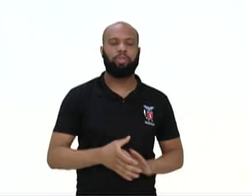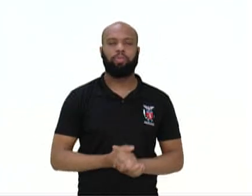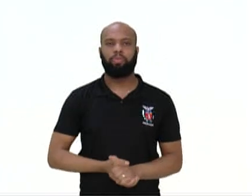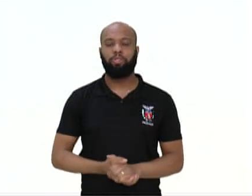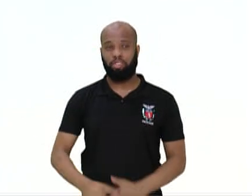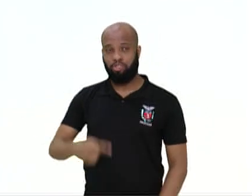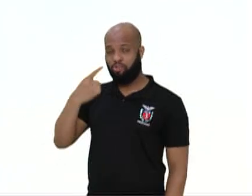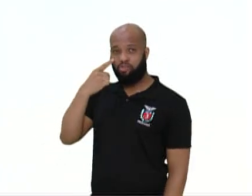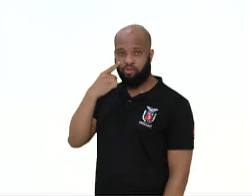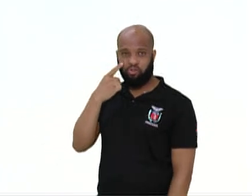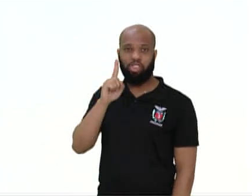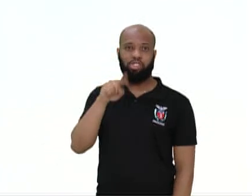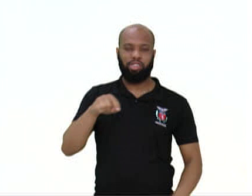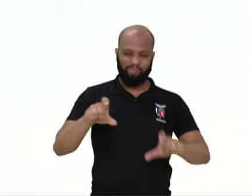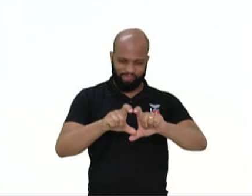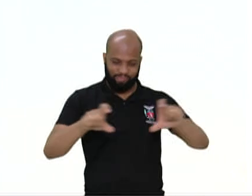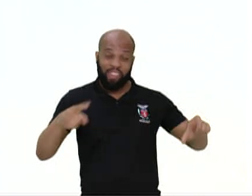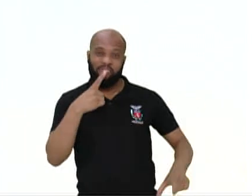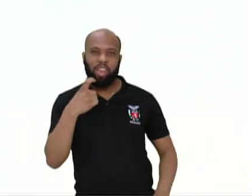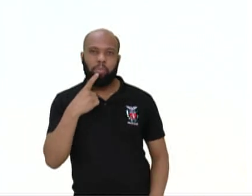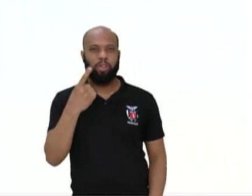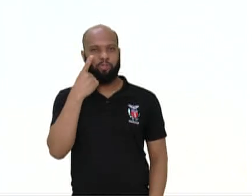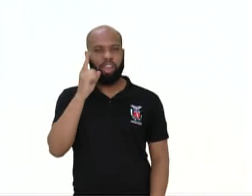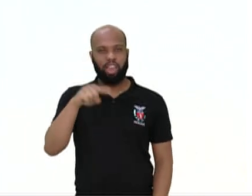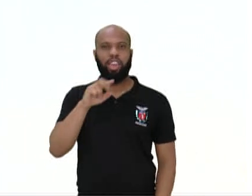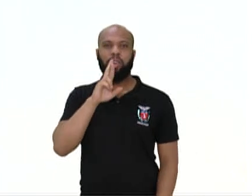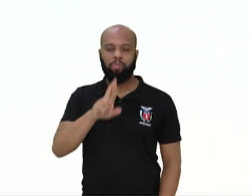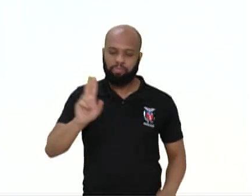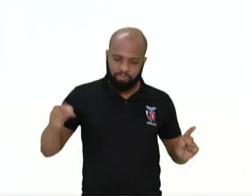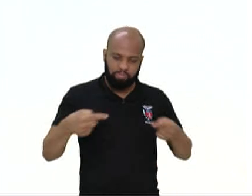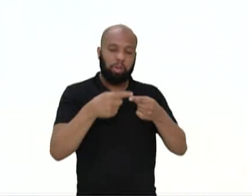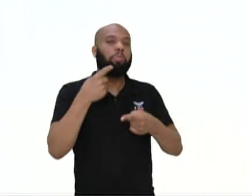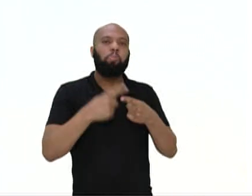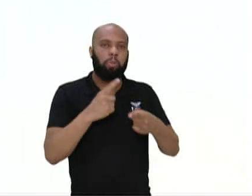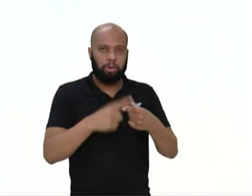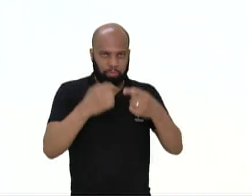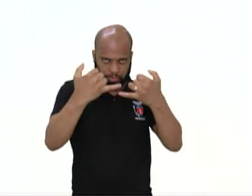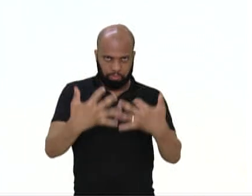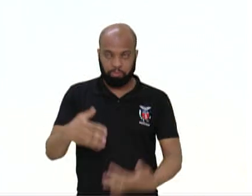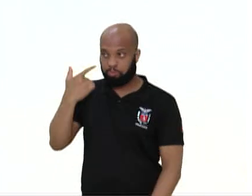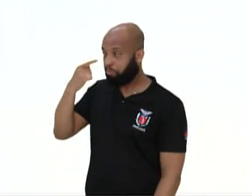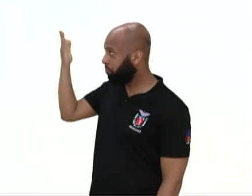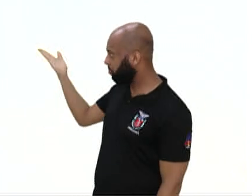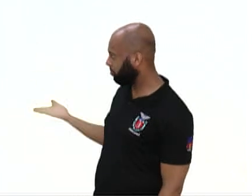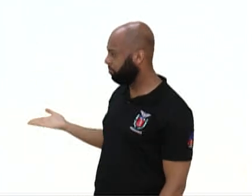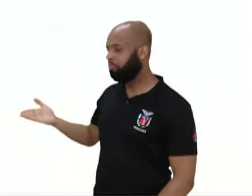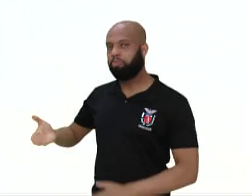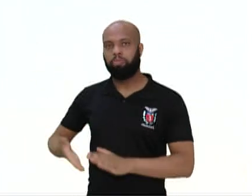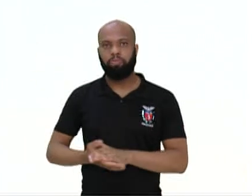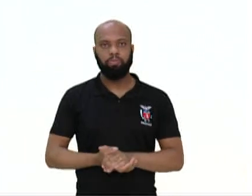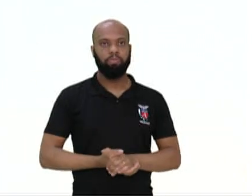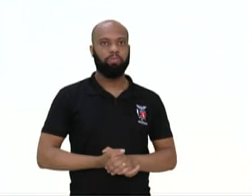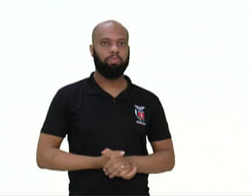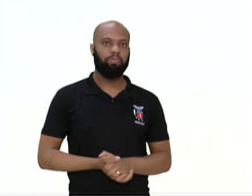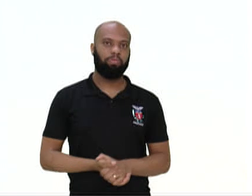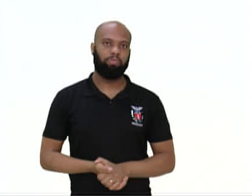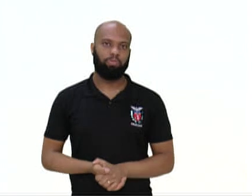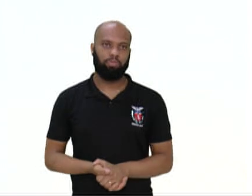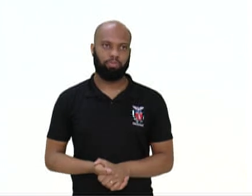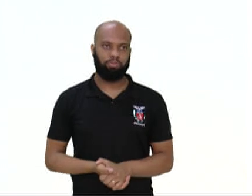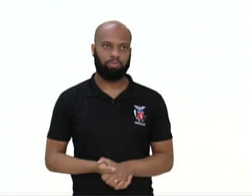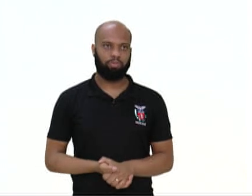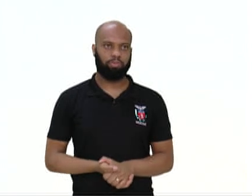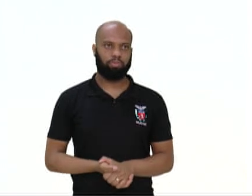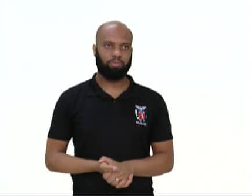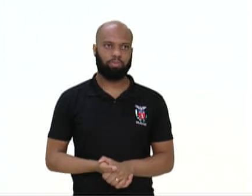tema principal é o tempo. Durante todo o poema se hace referência ao passo de tal e a los cambios, as